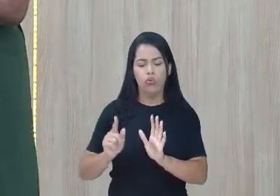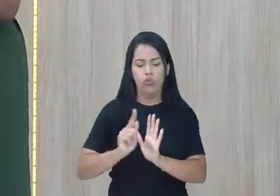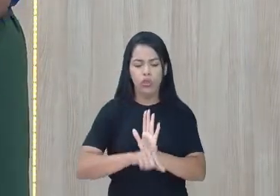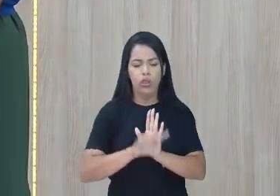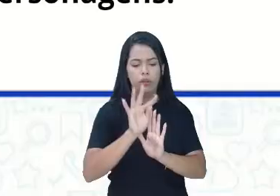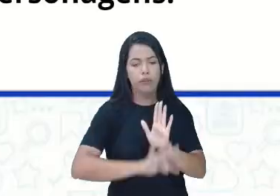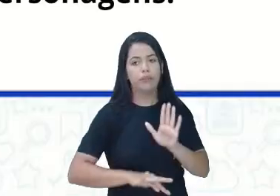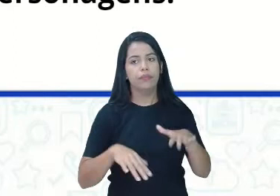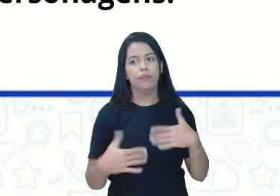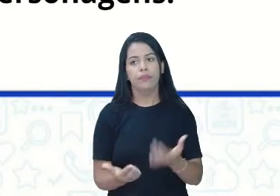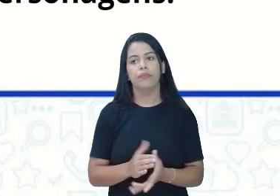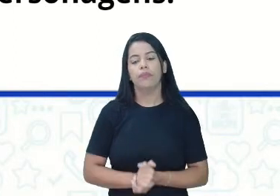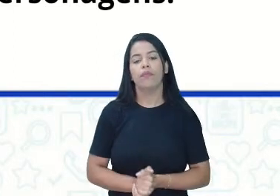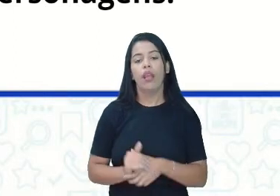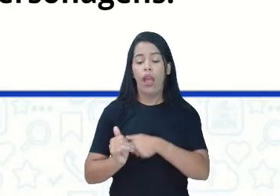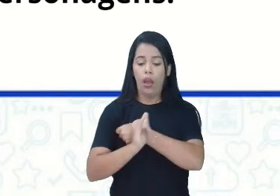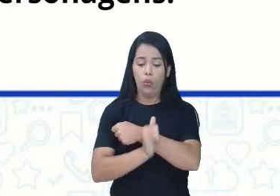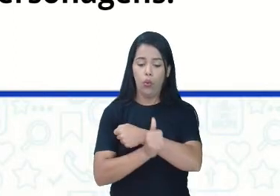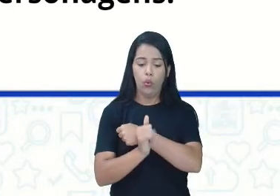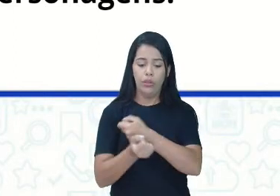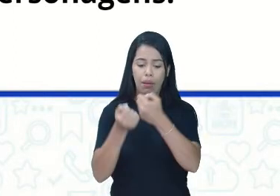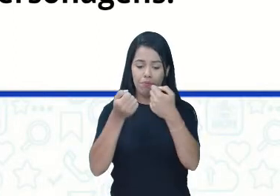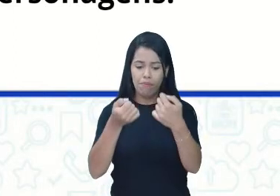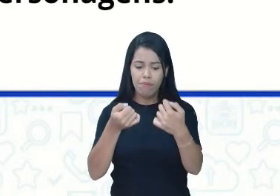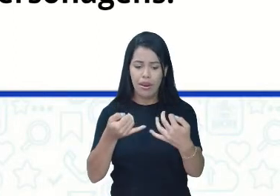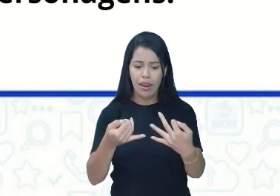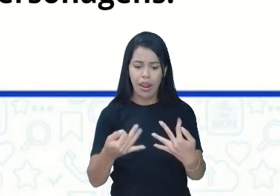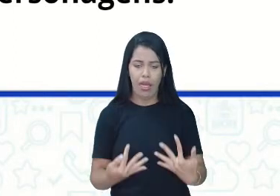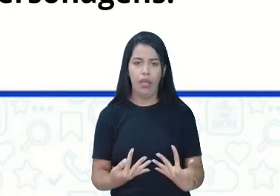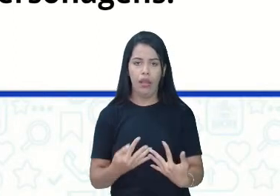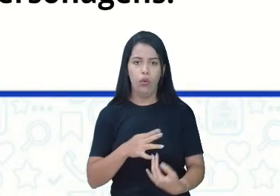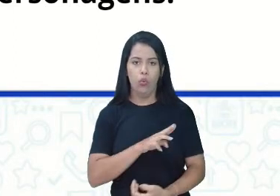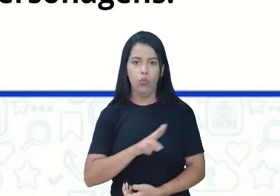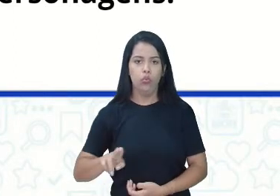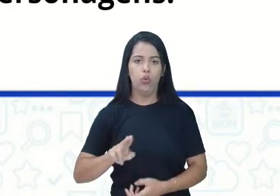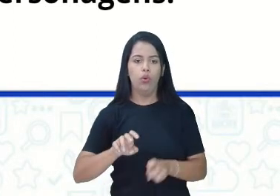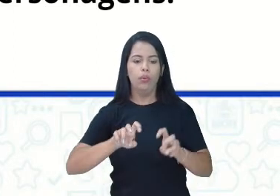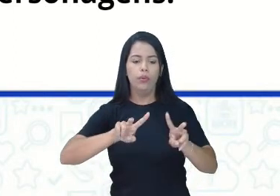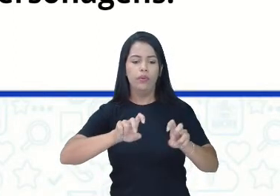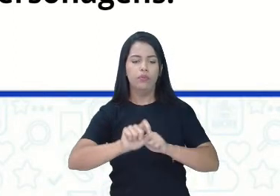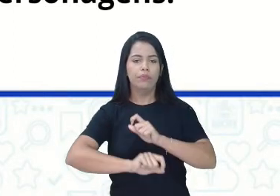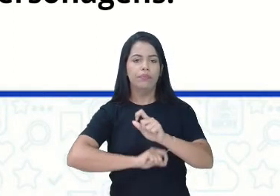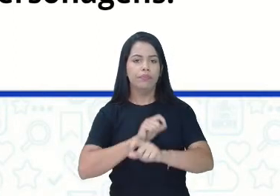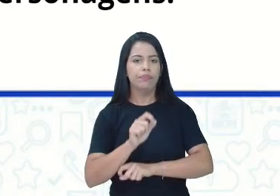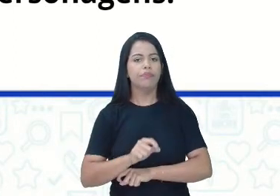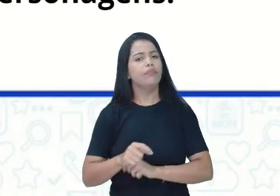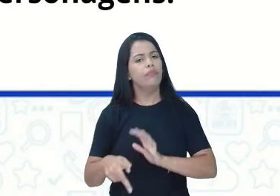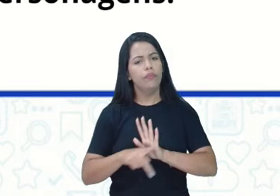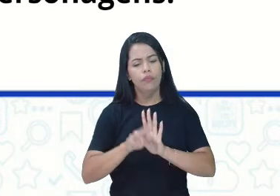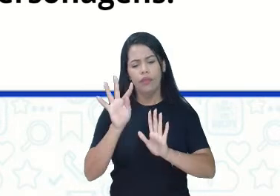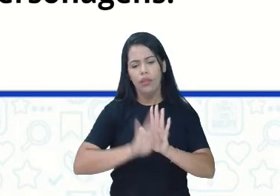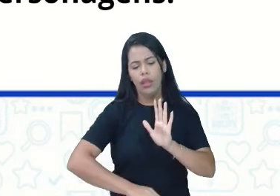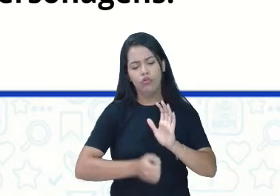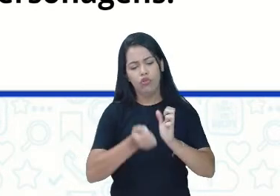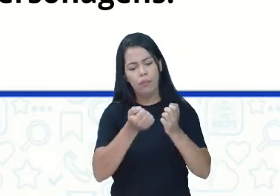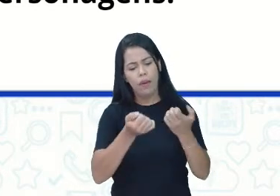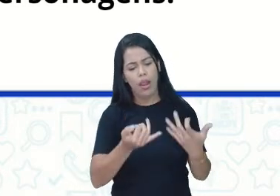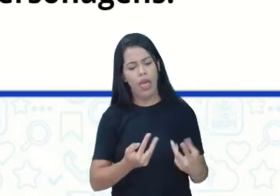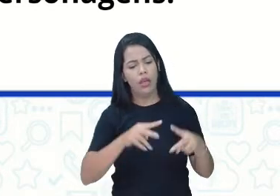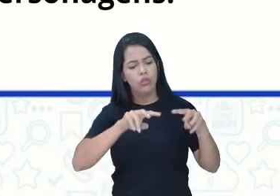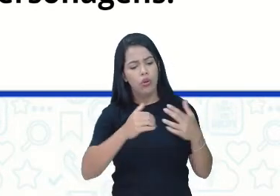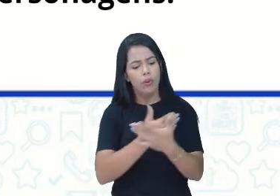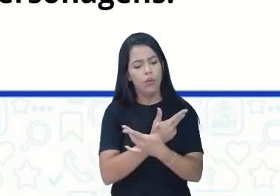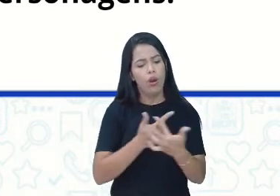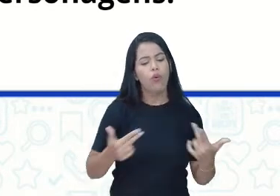A crônica descritiva. Como o próprio nome diz, trata-se de um texto descritivo sobre uma determinada situação